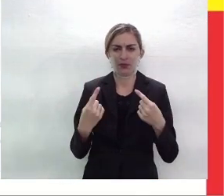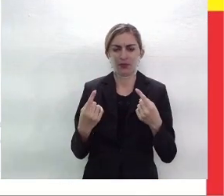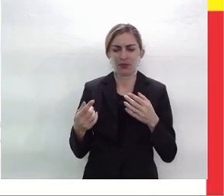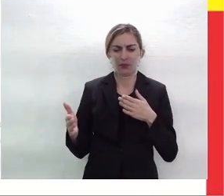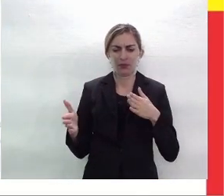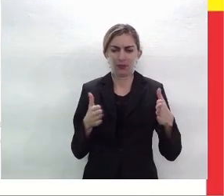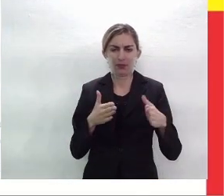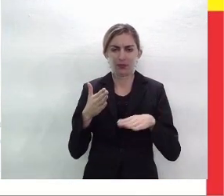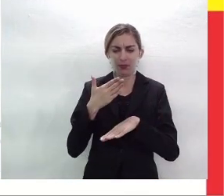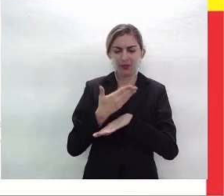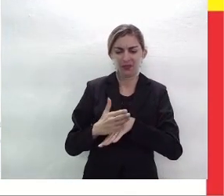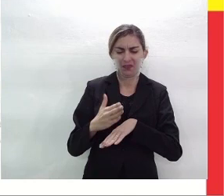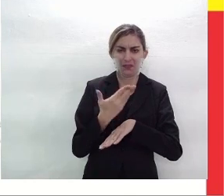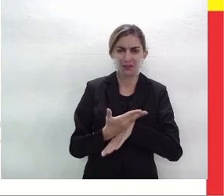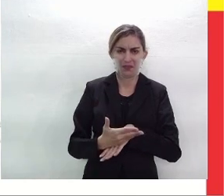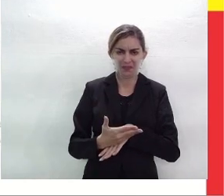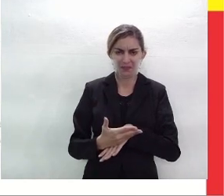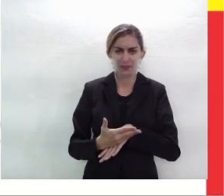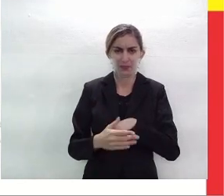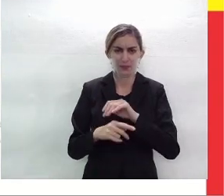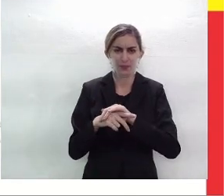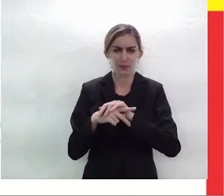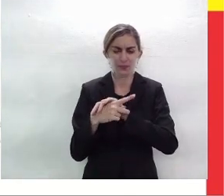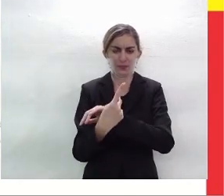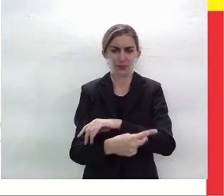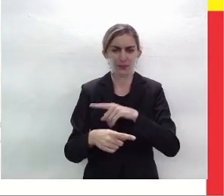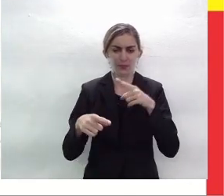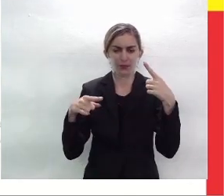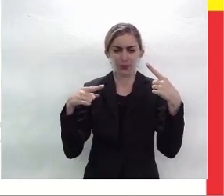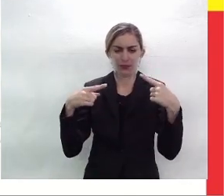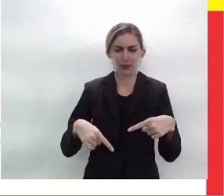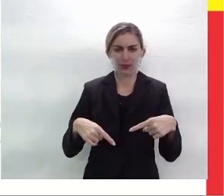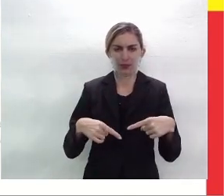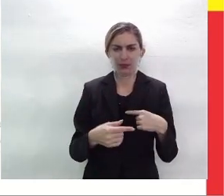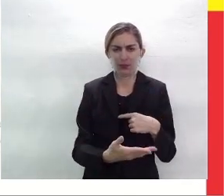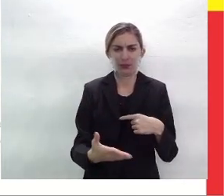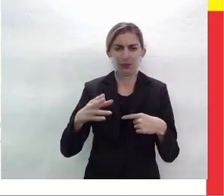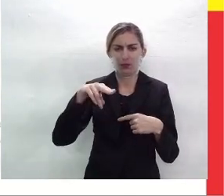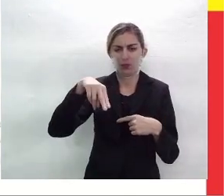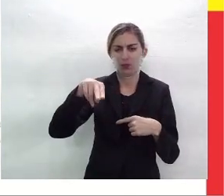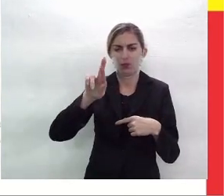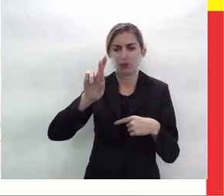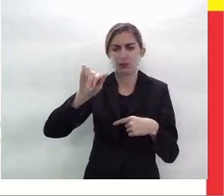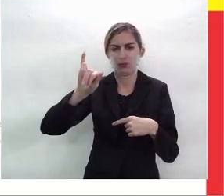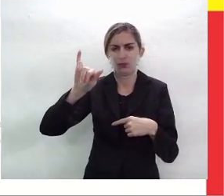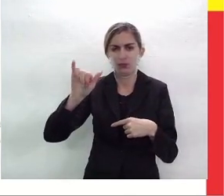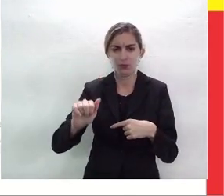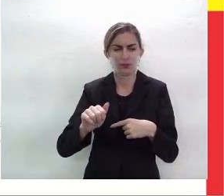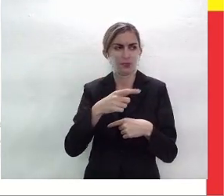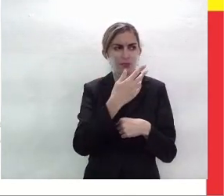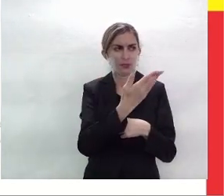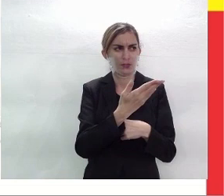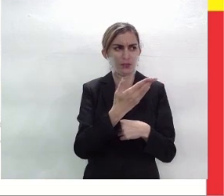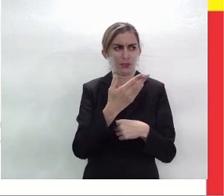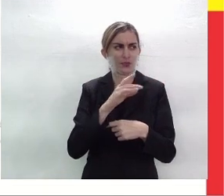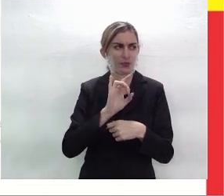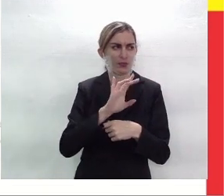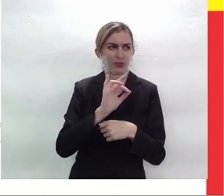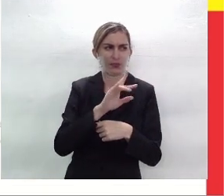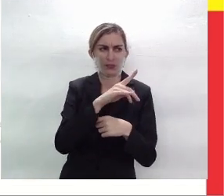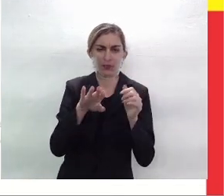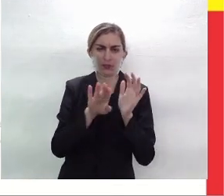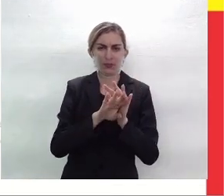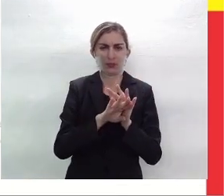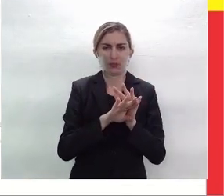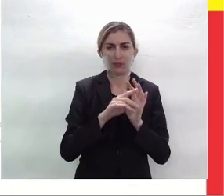que seria um período de treinamento específico, pré-competitivo, na Hungria. Então, olha só onde